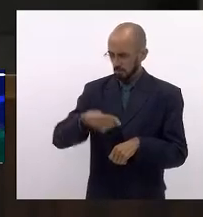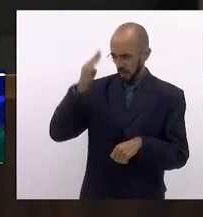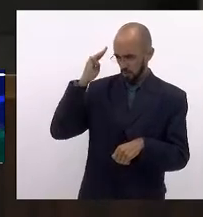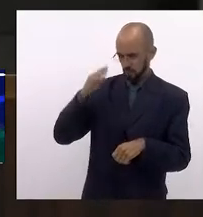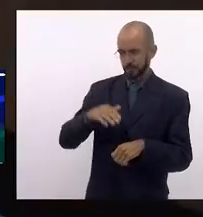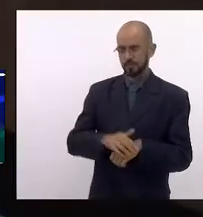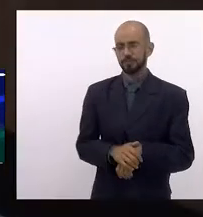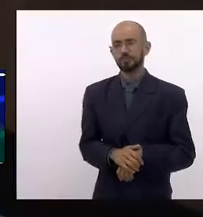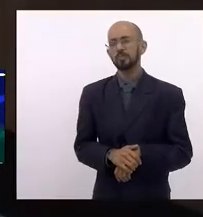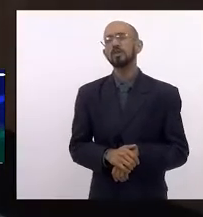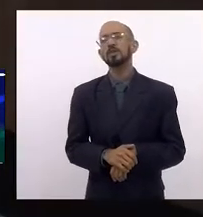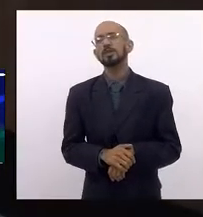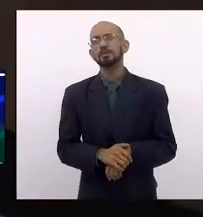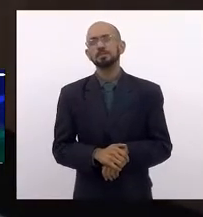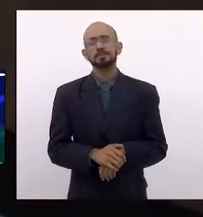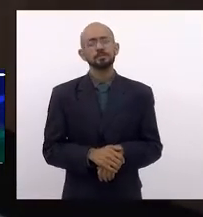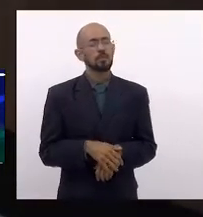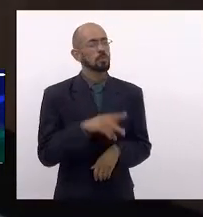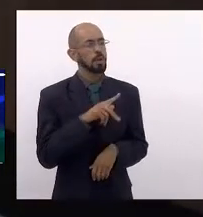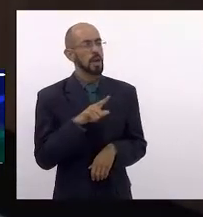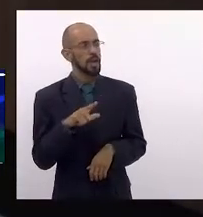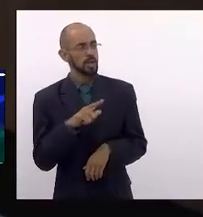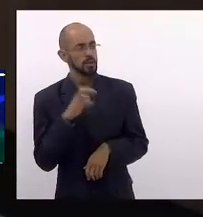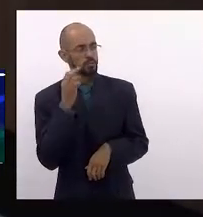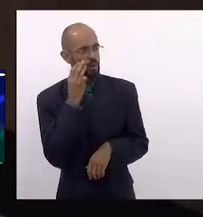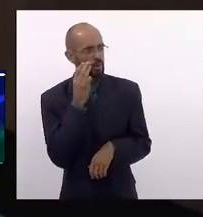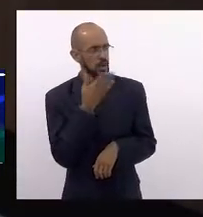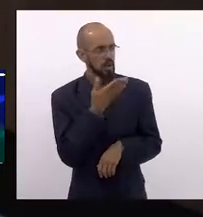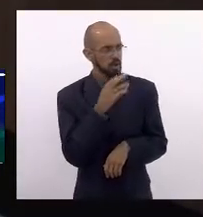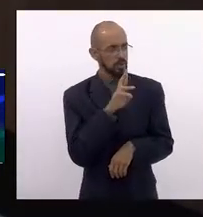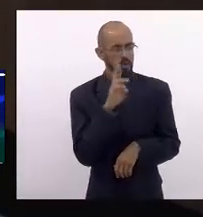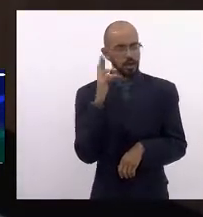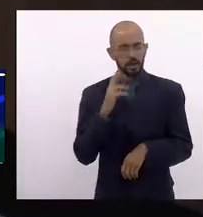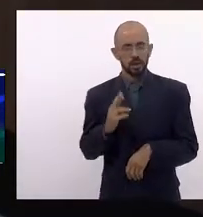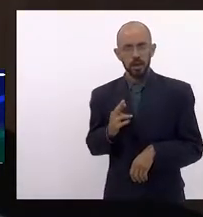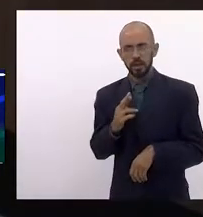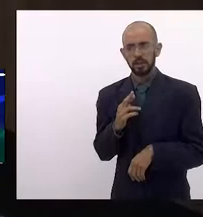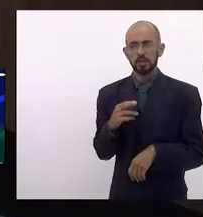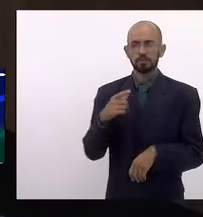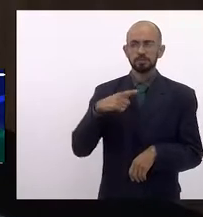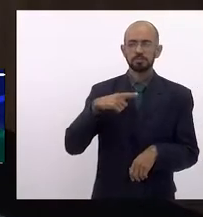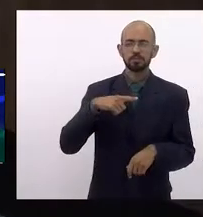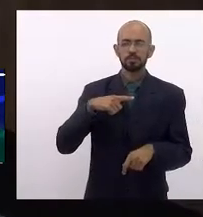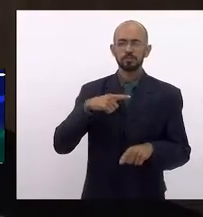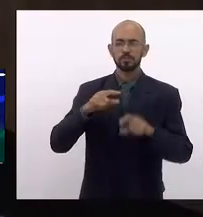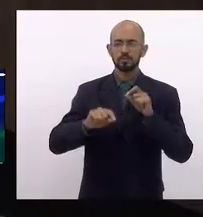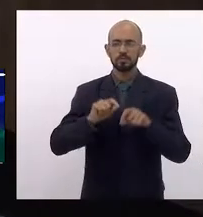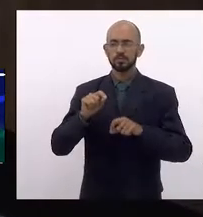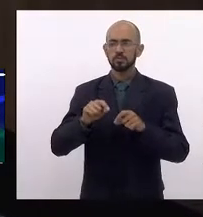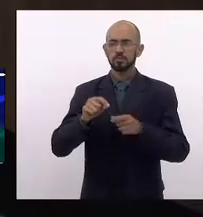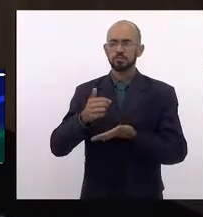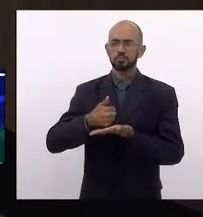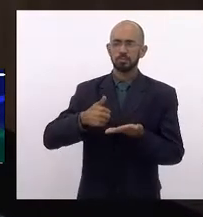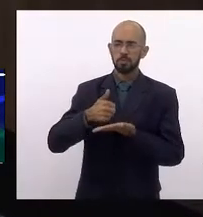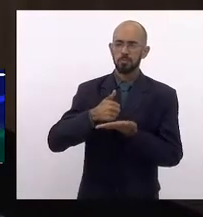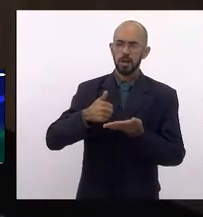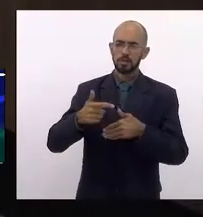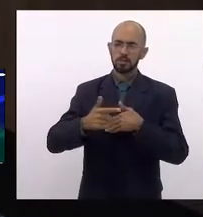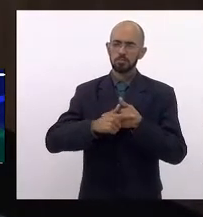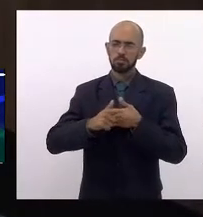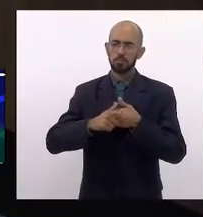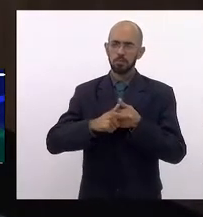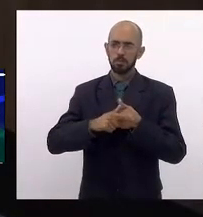rapidamente o projeto apresentado pelo Deputado waldeck deputada Renata eles têm um fundamental o papel